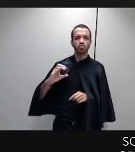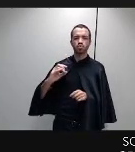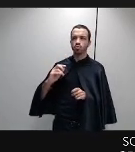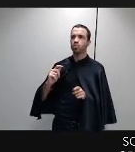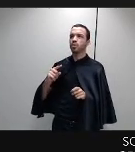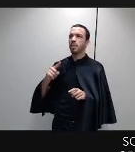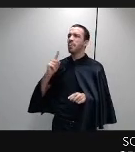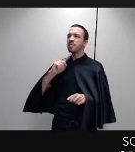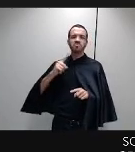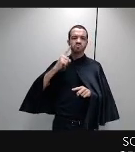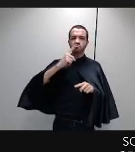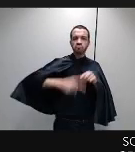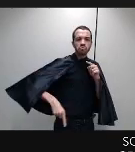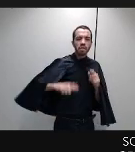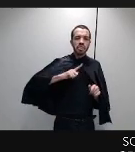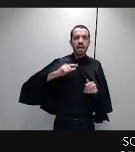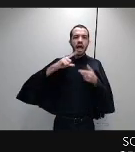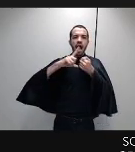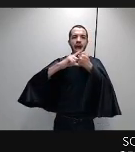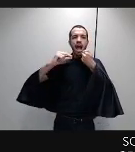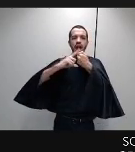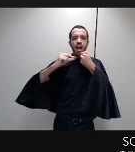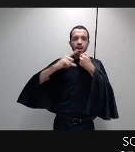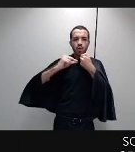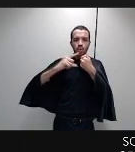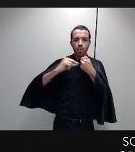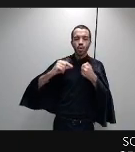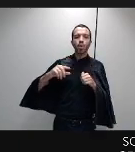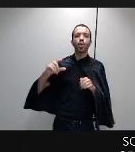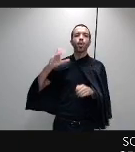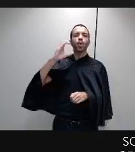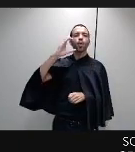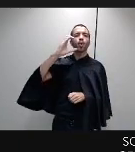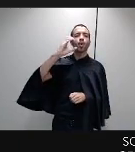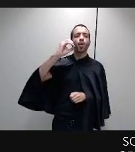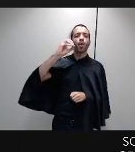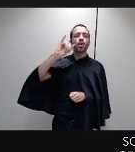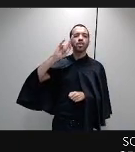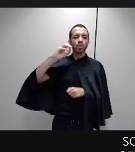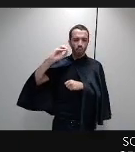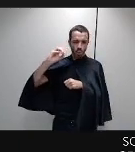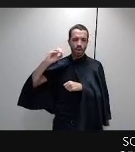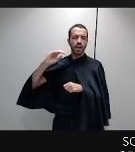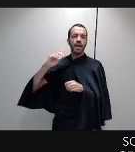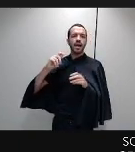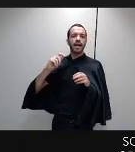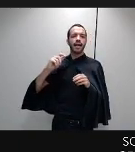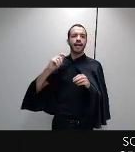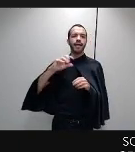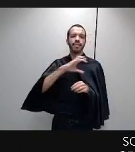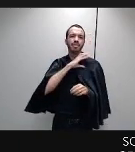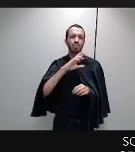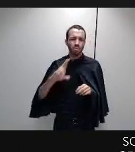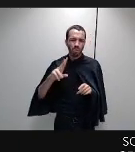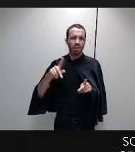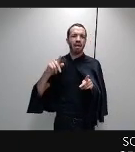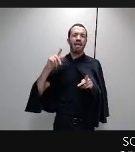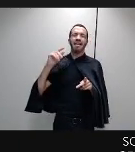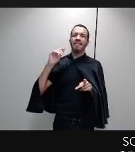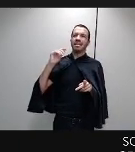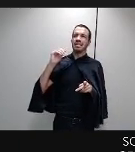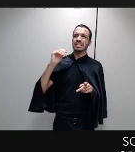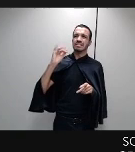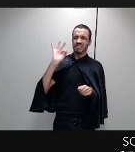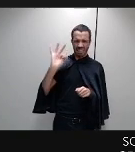os artigos 187 do Código Tributário nacional e 129 da lei de execução fiscal que foram editados